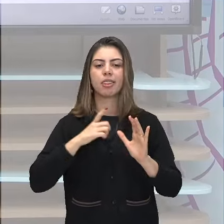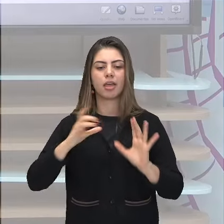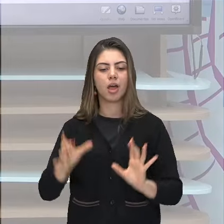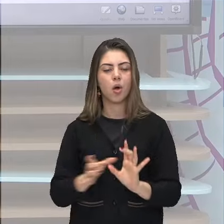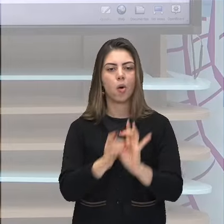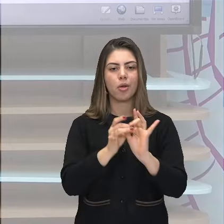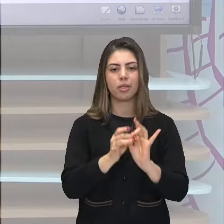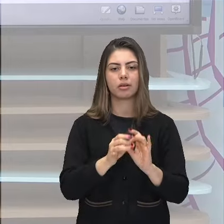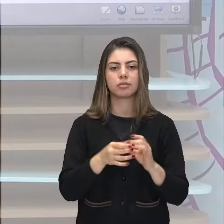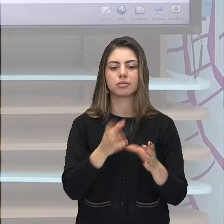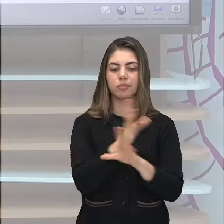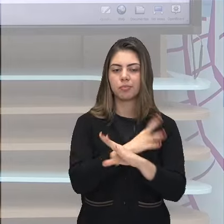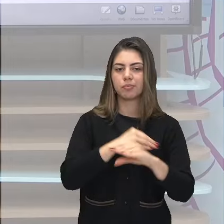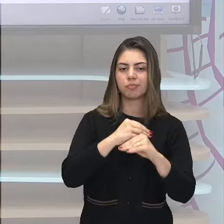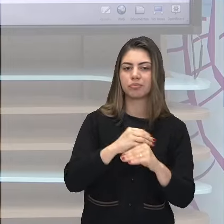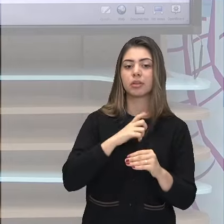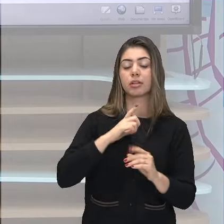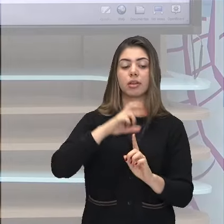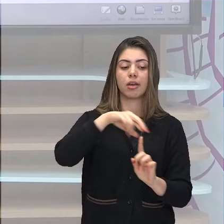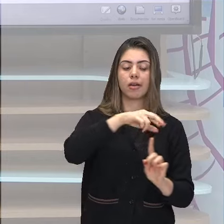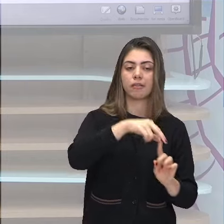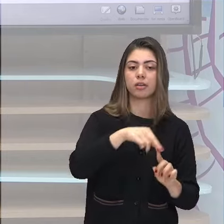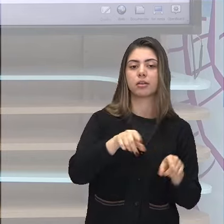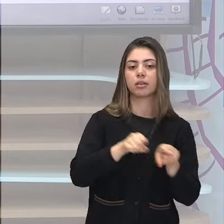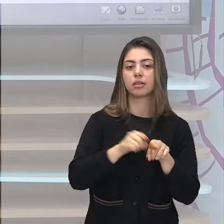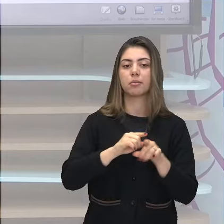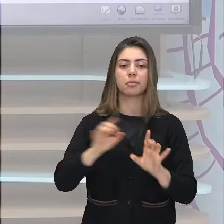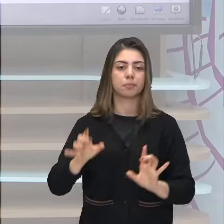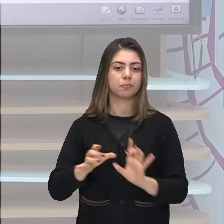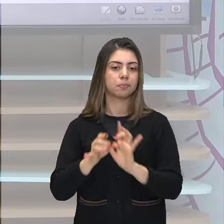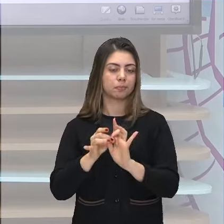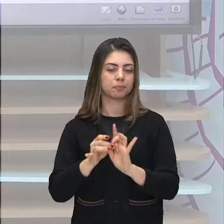conectivos, tanto de referência quanto de